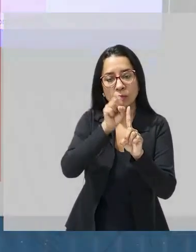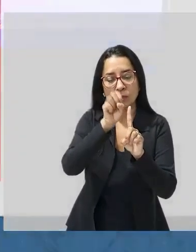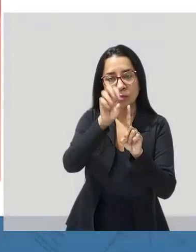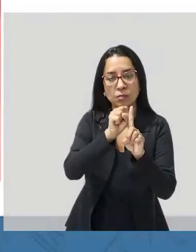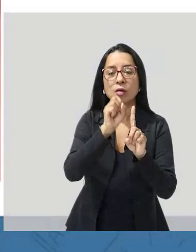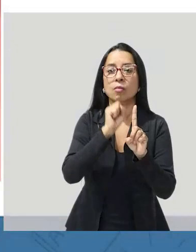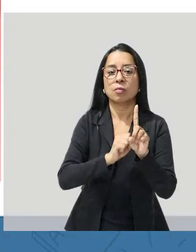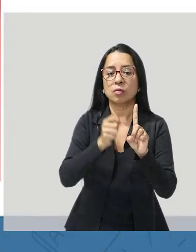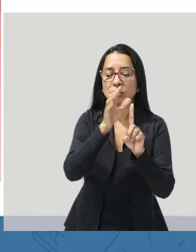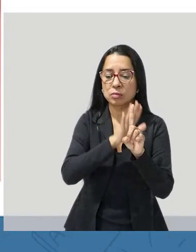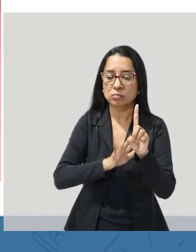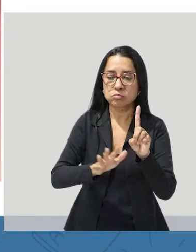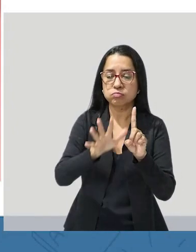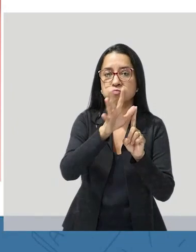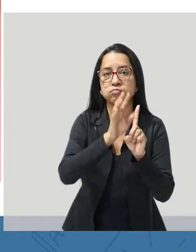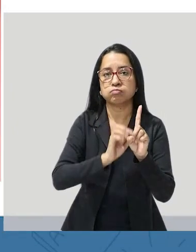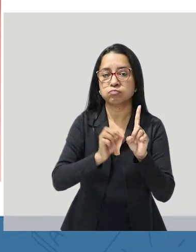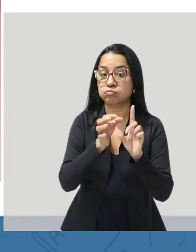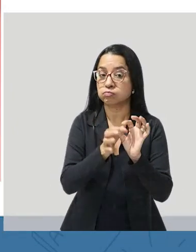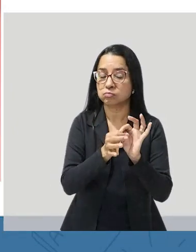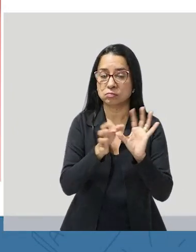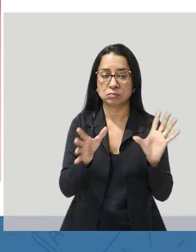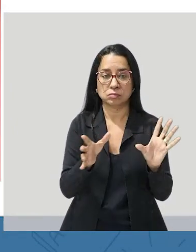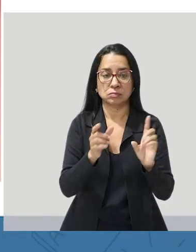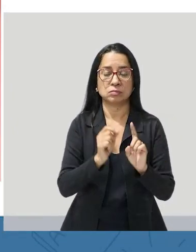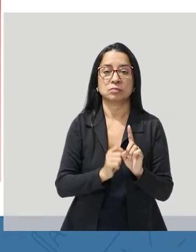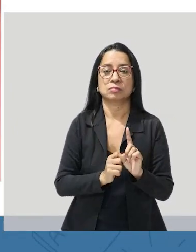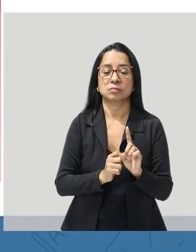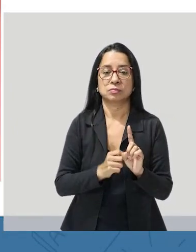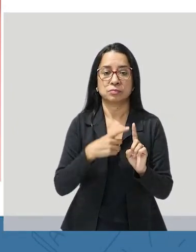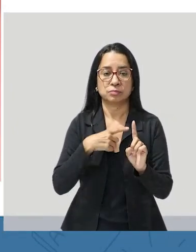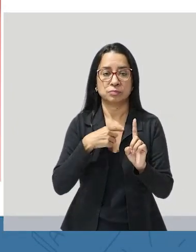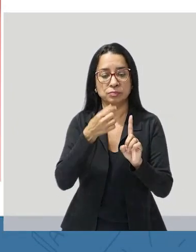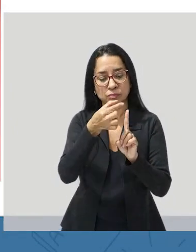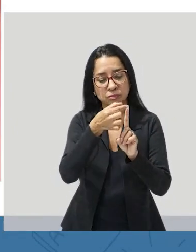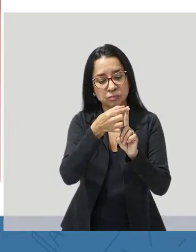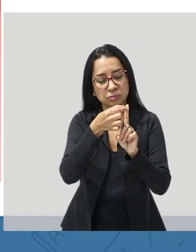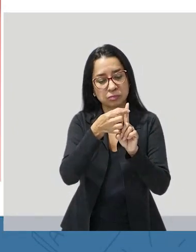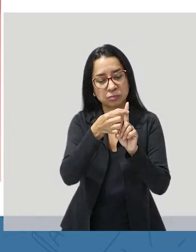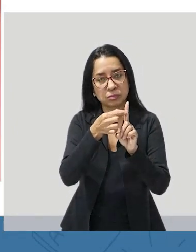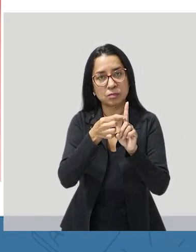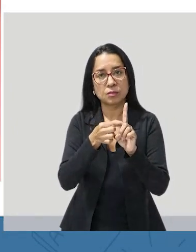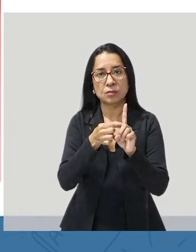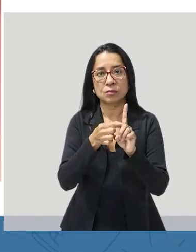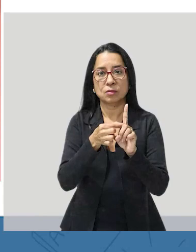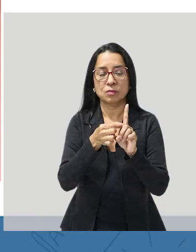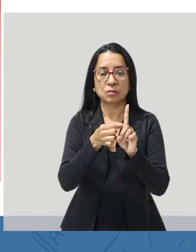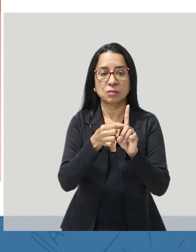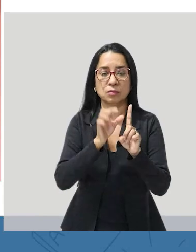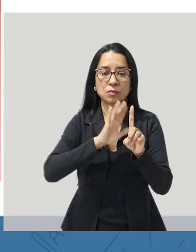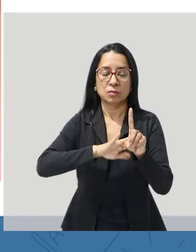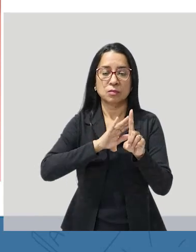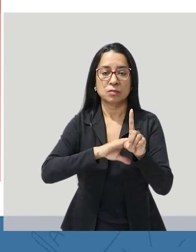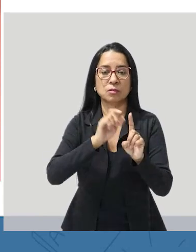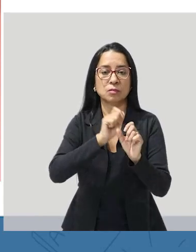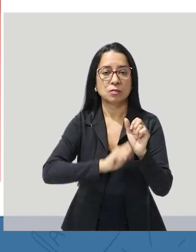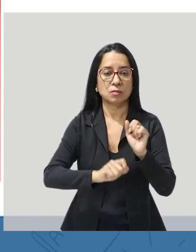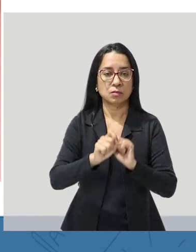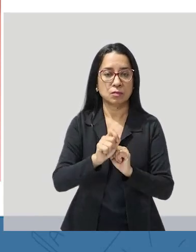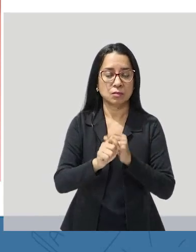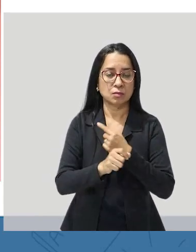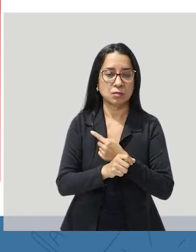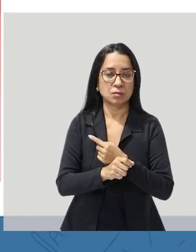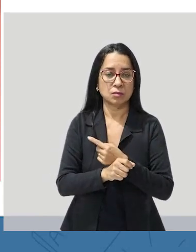circular livremente, tá? Então, nós temos a traqueia que se divide aqui, ó, nessa região, e nós chamamos